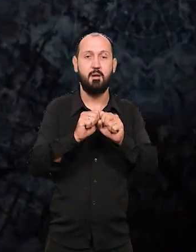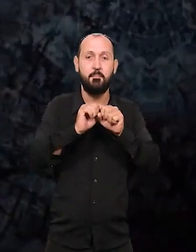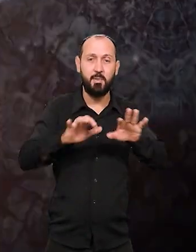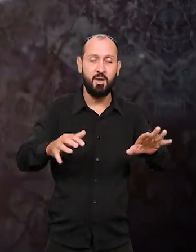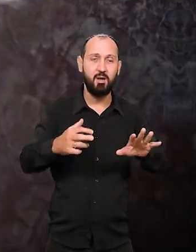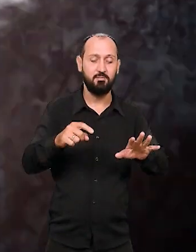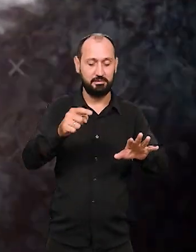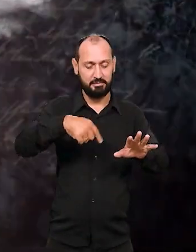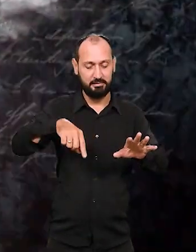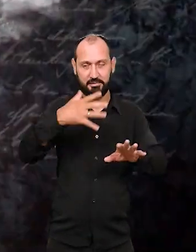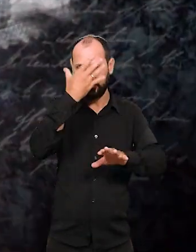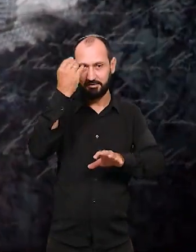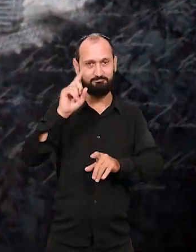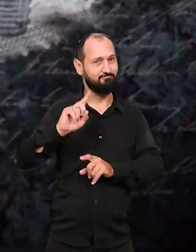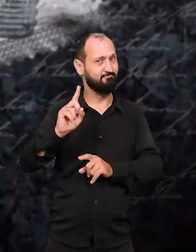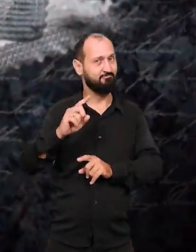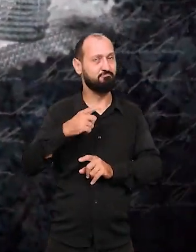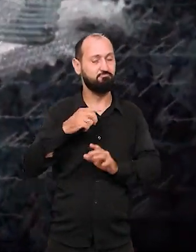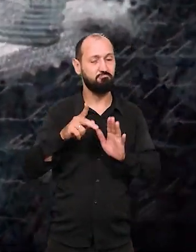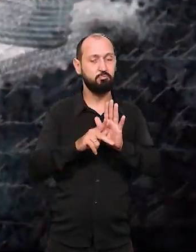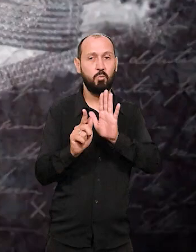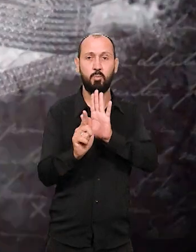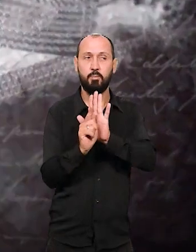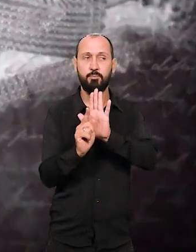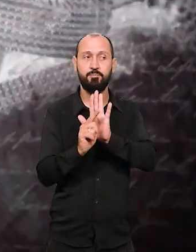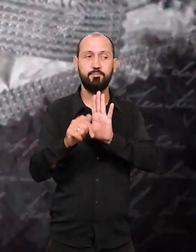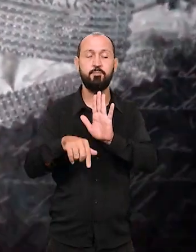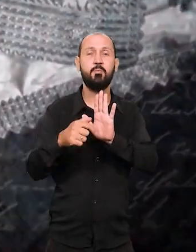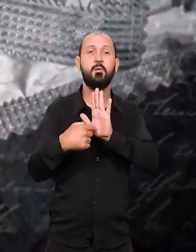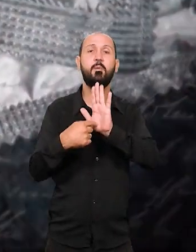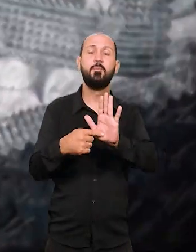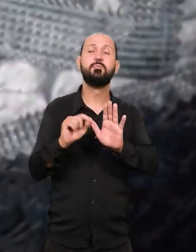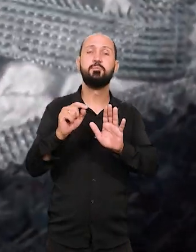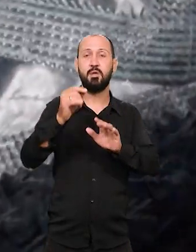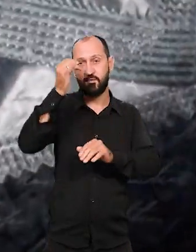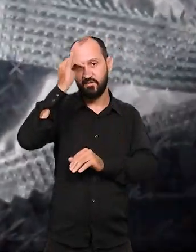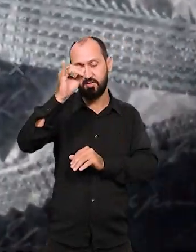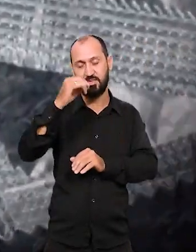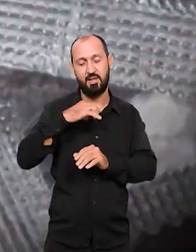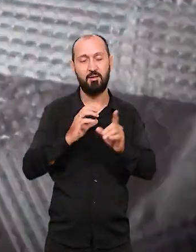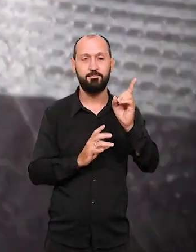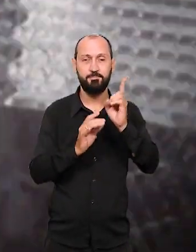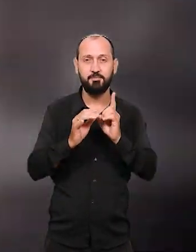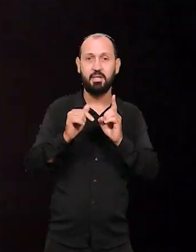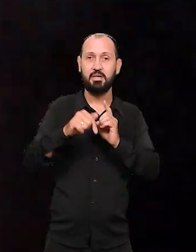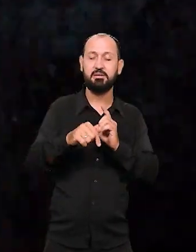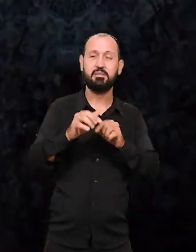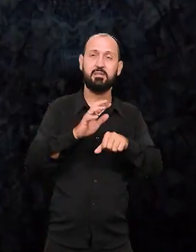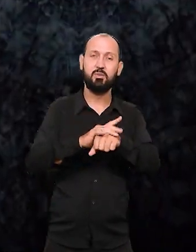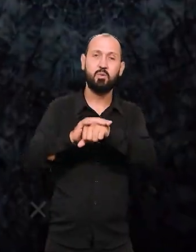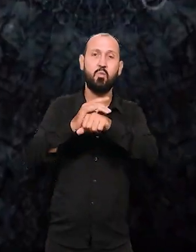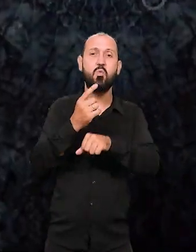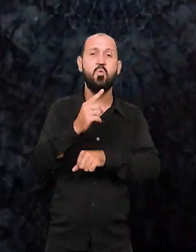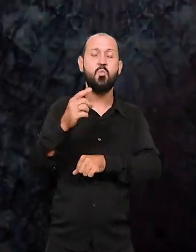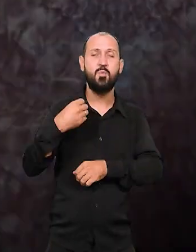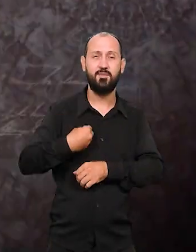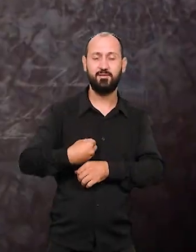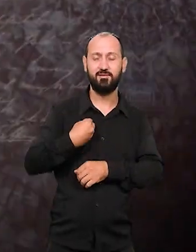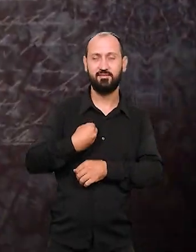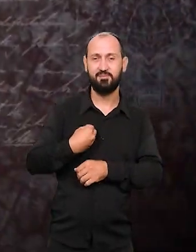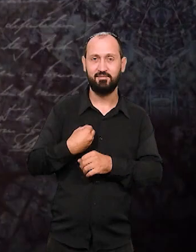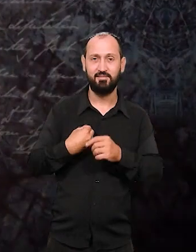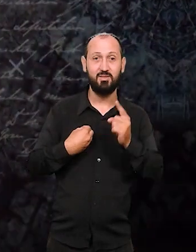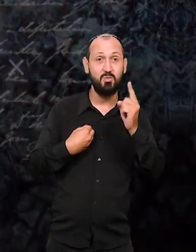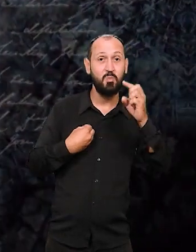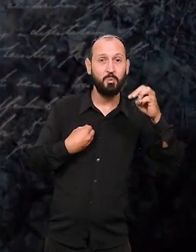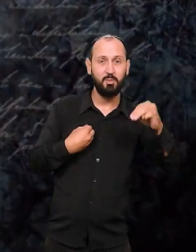não pode ser esquecida. De acordo com o Programa das Nações Unidas, que atua no combate à AIDS, a doença tirou uma vida a cada